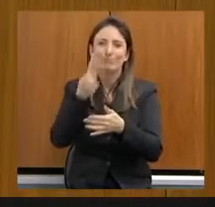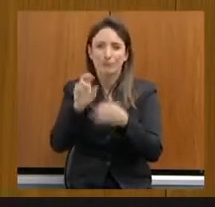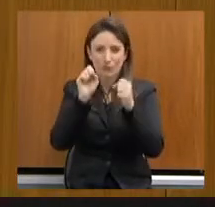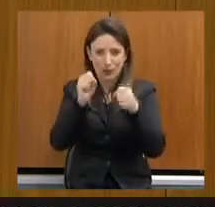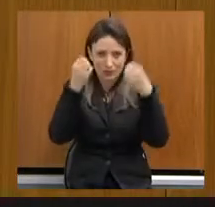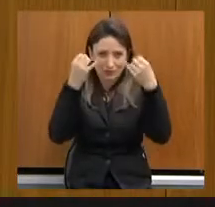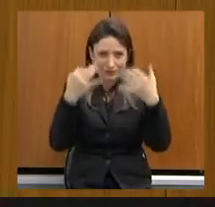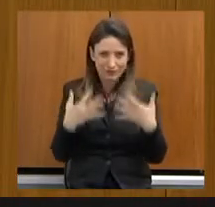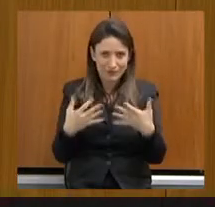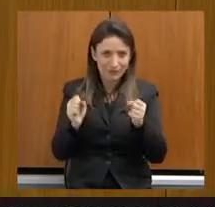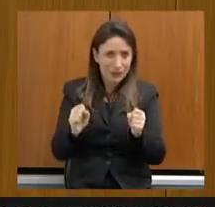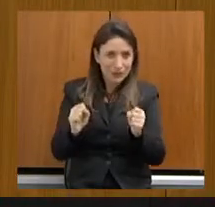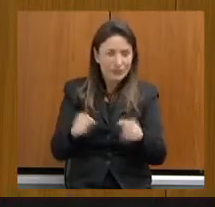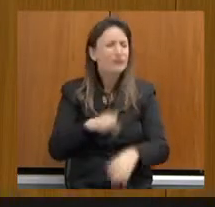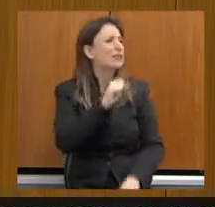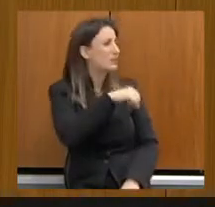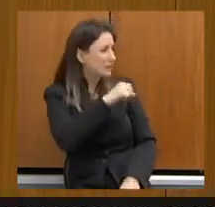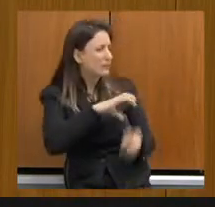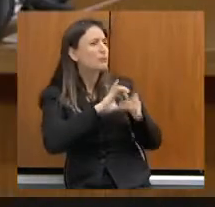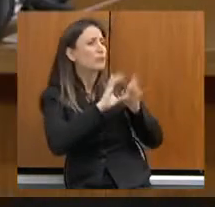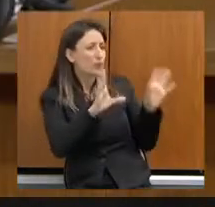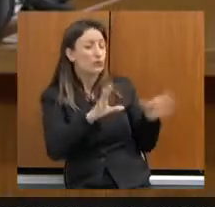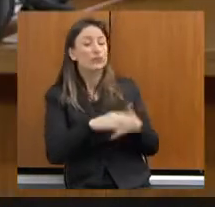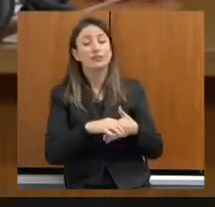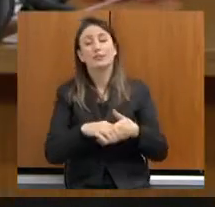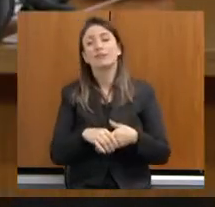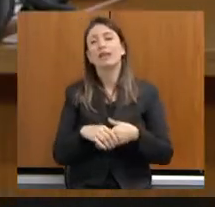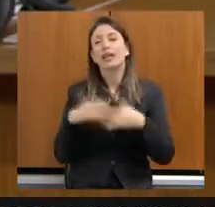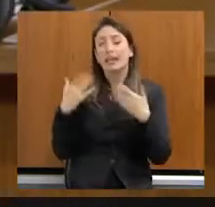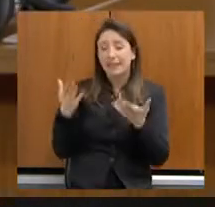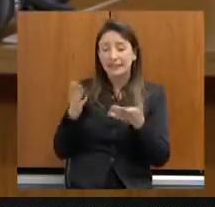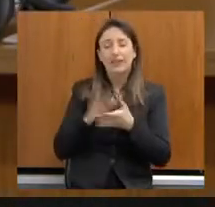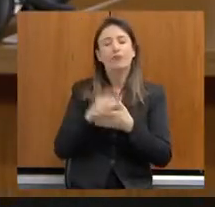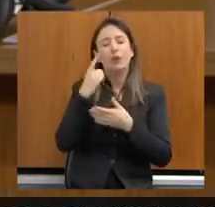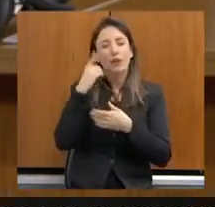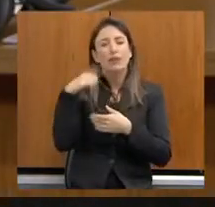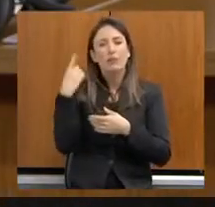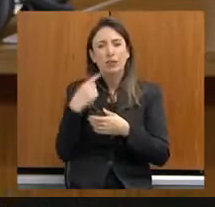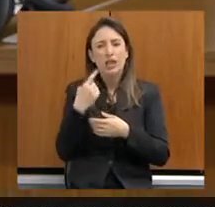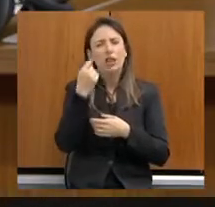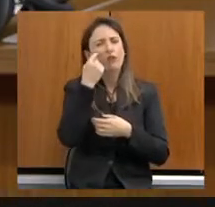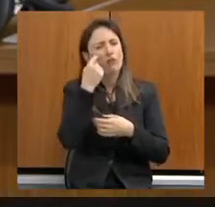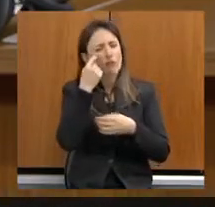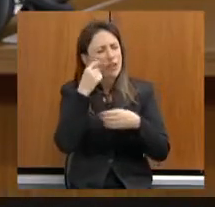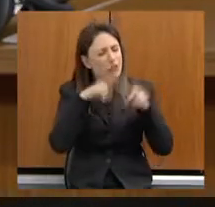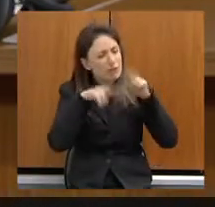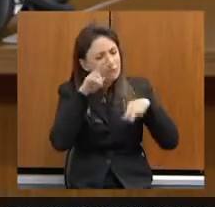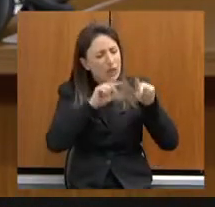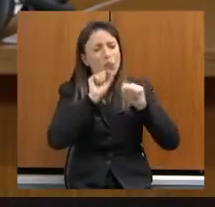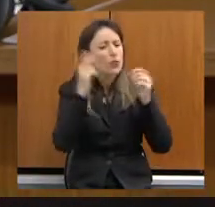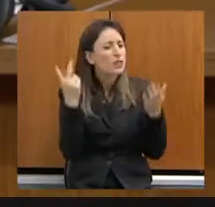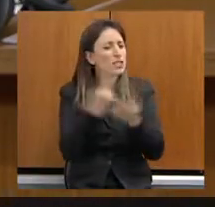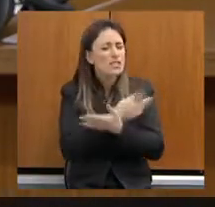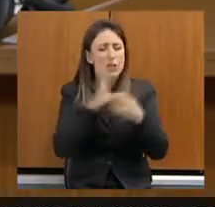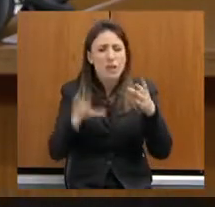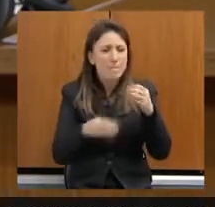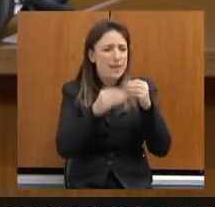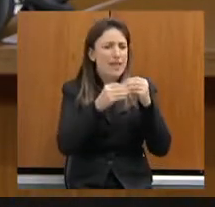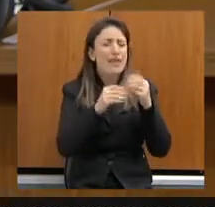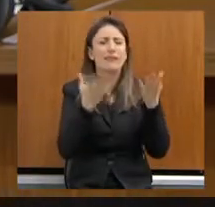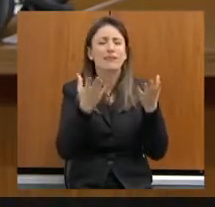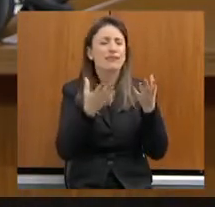Deputado time de mandar assim eu vou ver vou verificar Deputado o que que aconteceu está acontecendo com essas emendas e